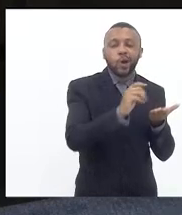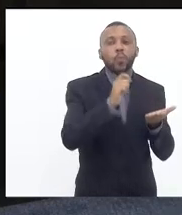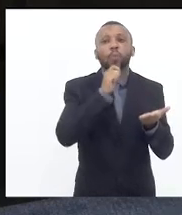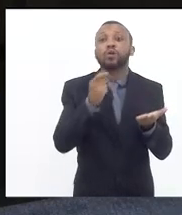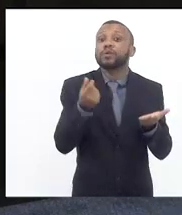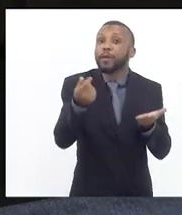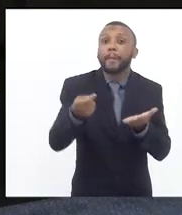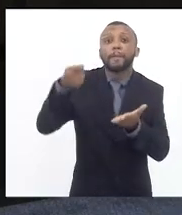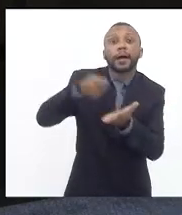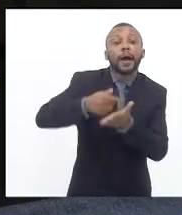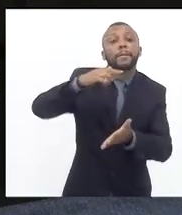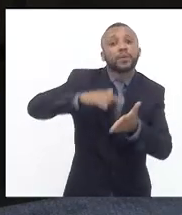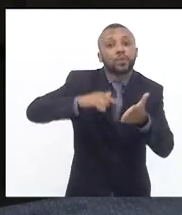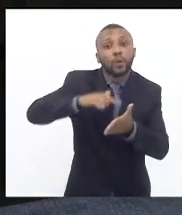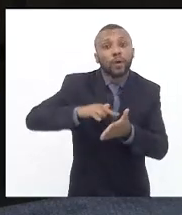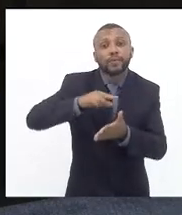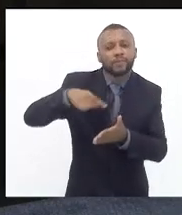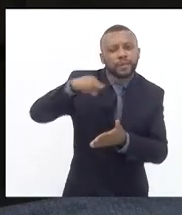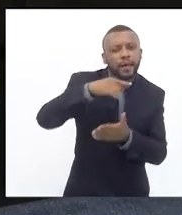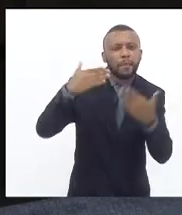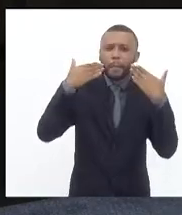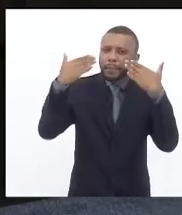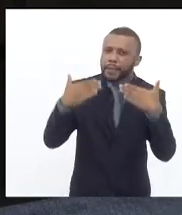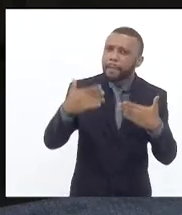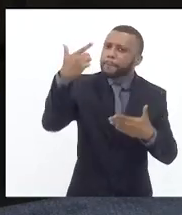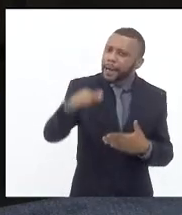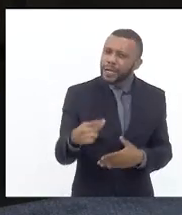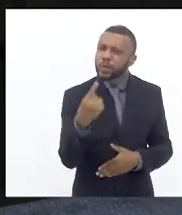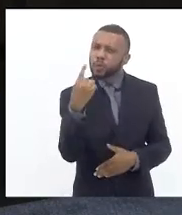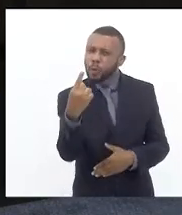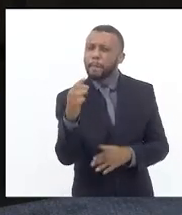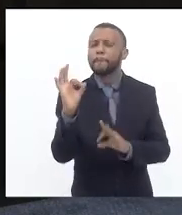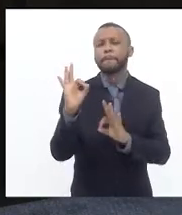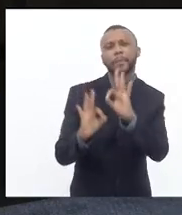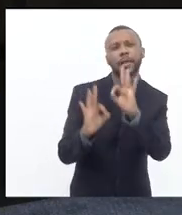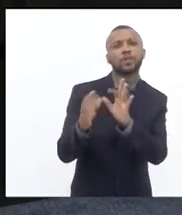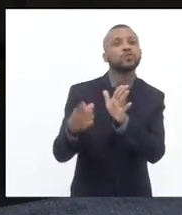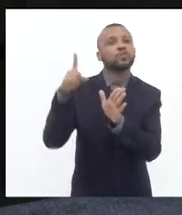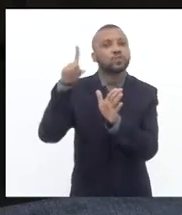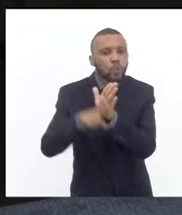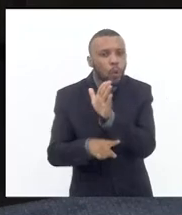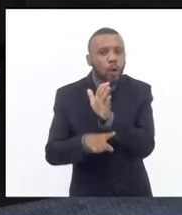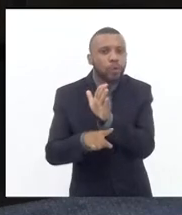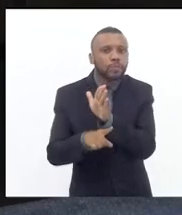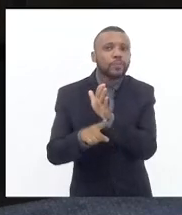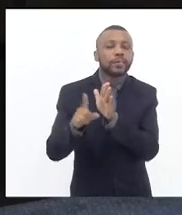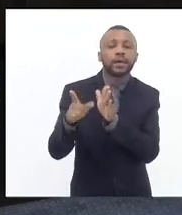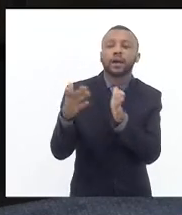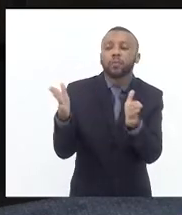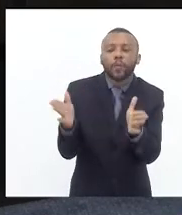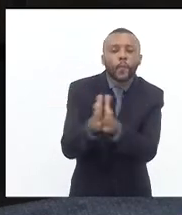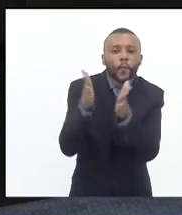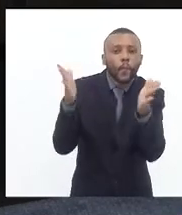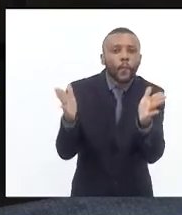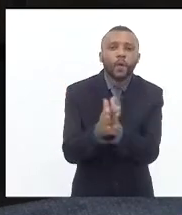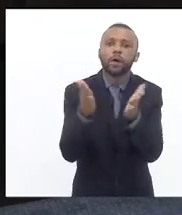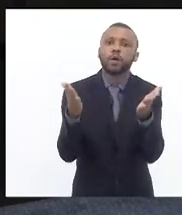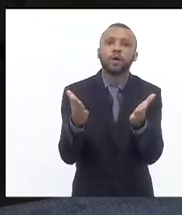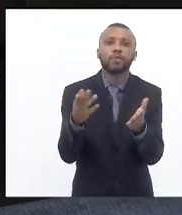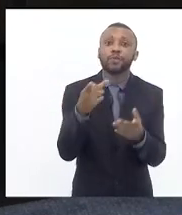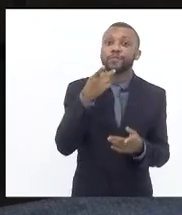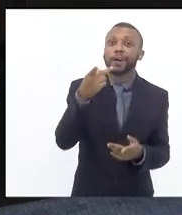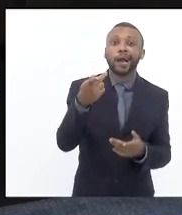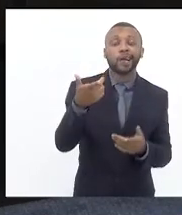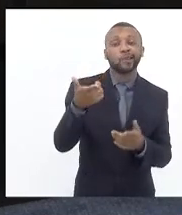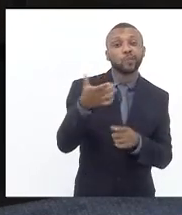contas ninguém você me apresentar em hoje mais um um plano de desconto aonde o empobrecimento não se fala